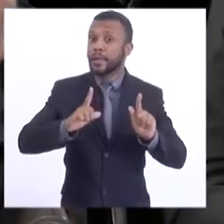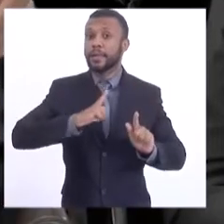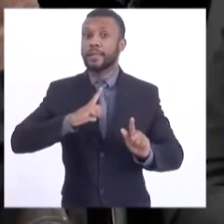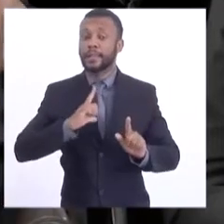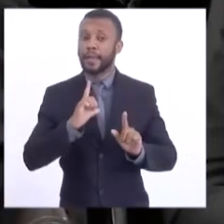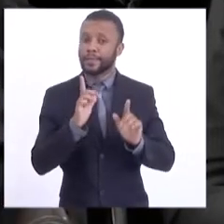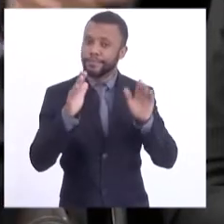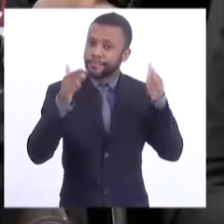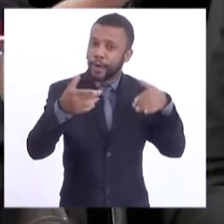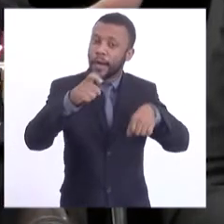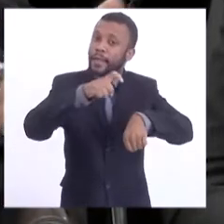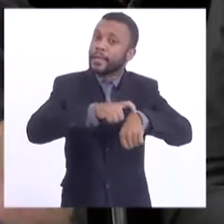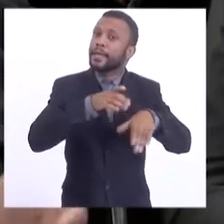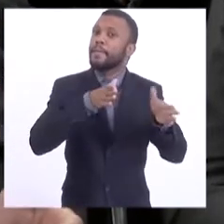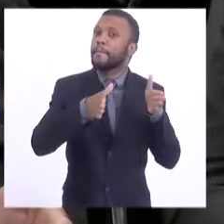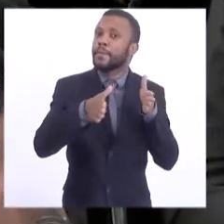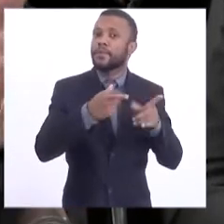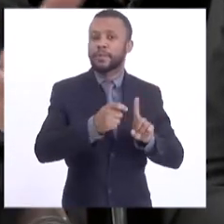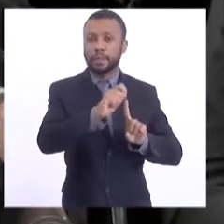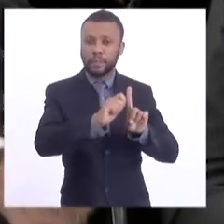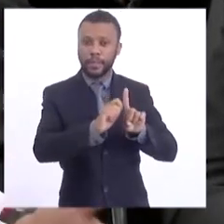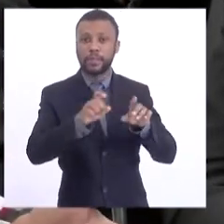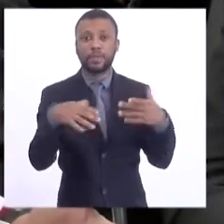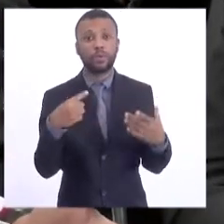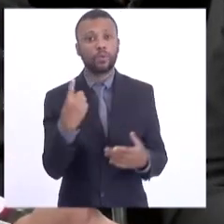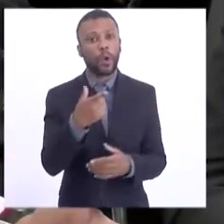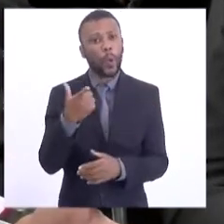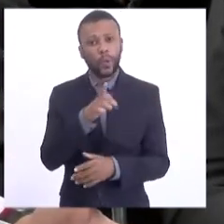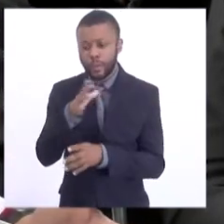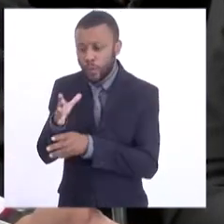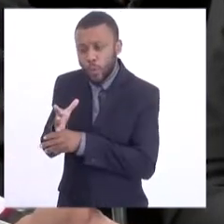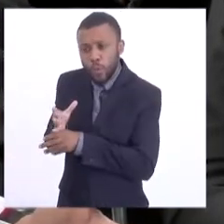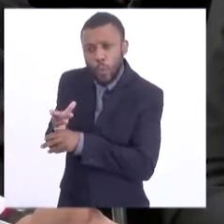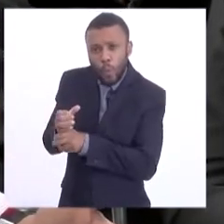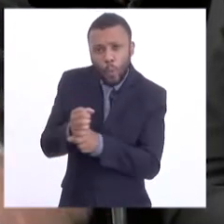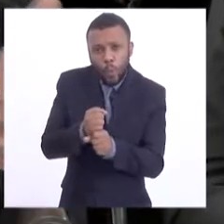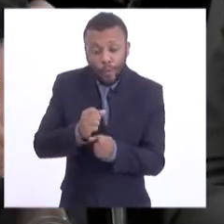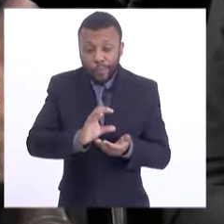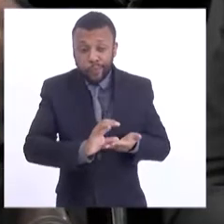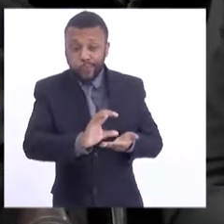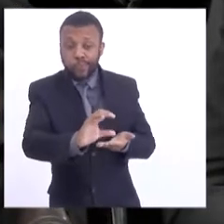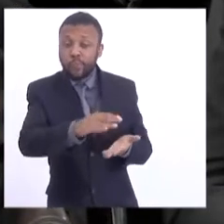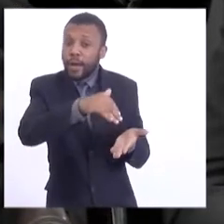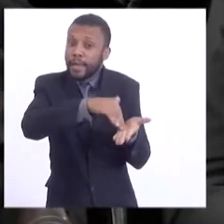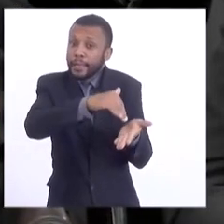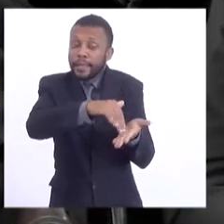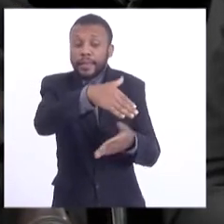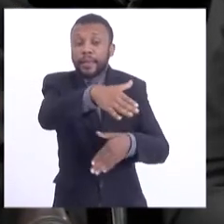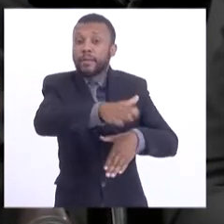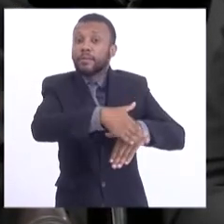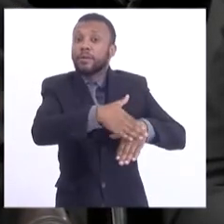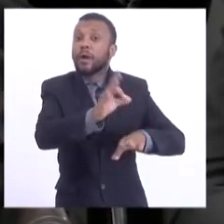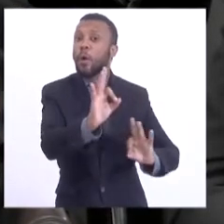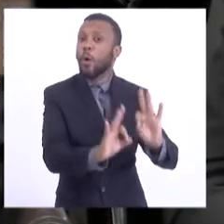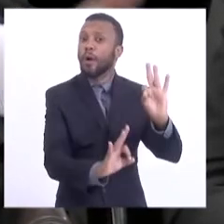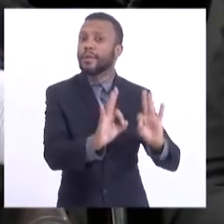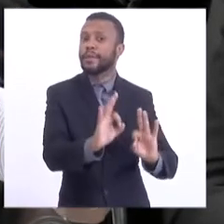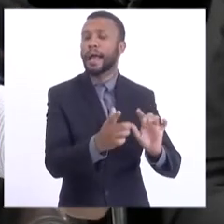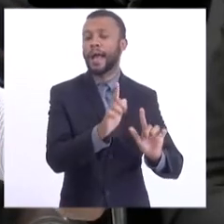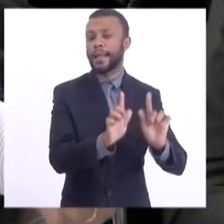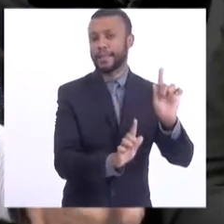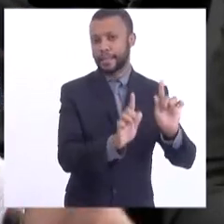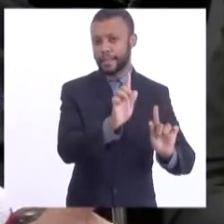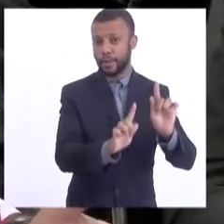mexe então a gente dava o orçamento para secretaria licitar depois a gente tirava orçamento e